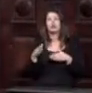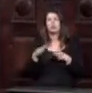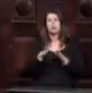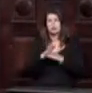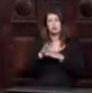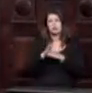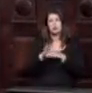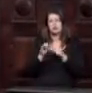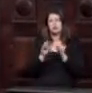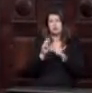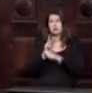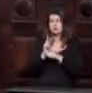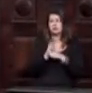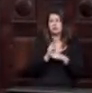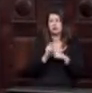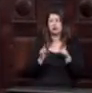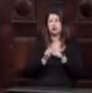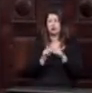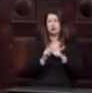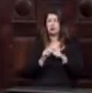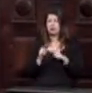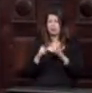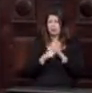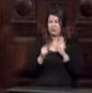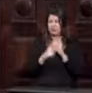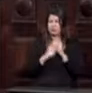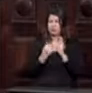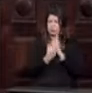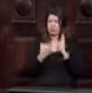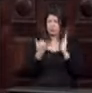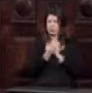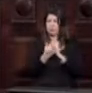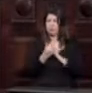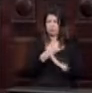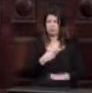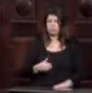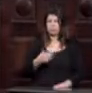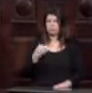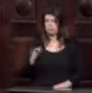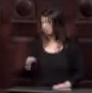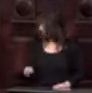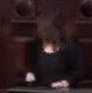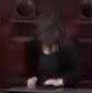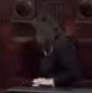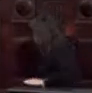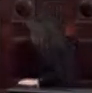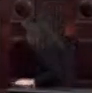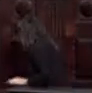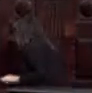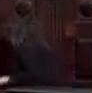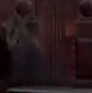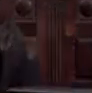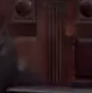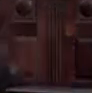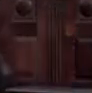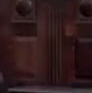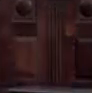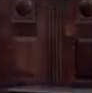de que trata o artigo 6º da Lei Complementar Federal número 159, de 19 de maio de 2017,